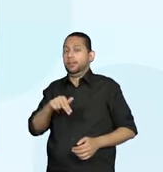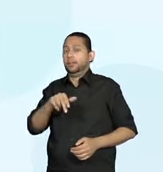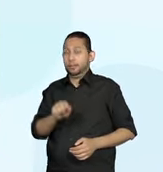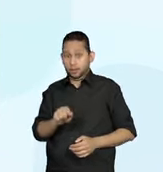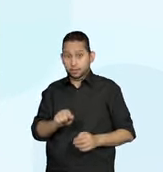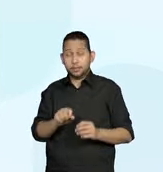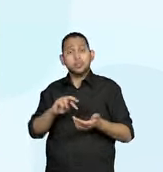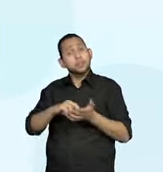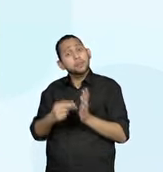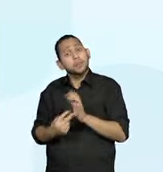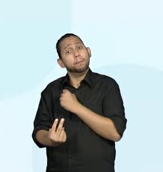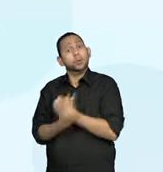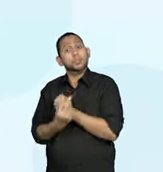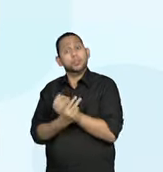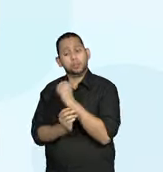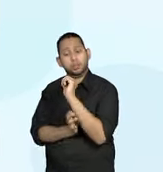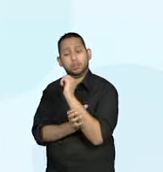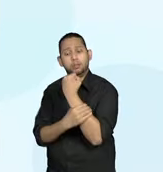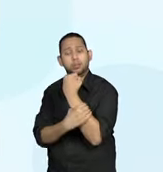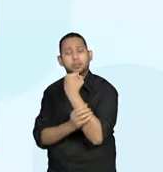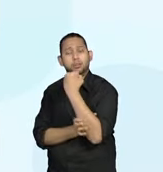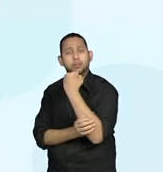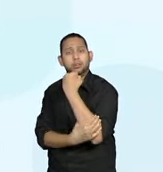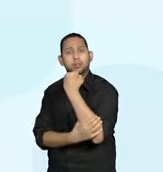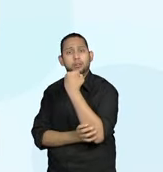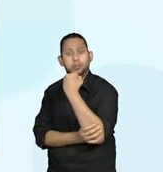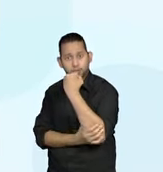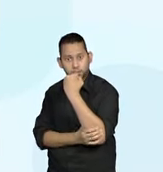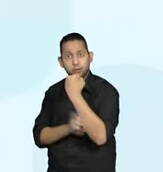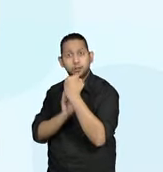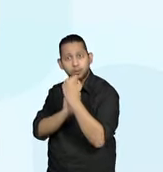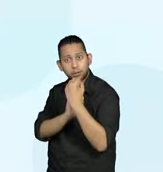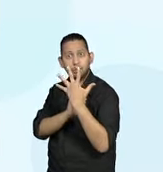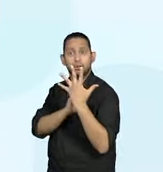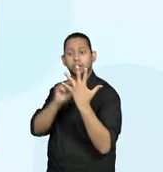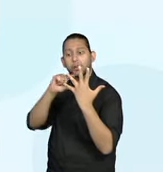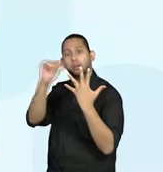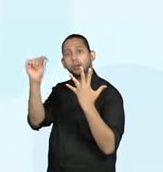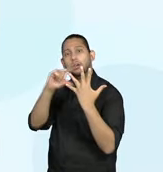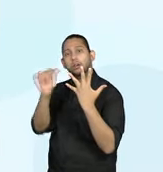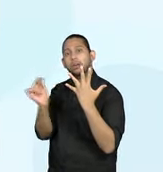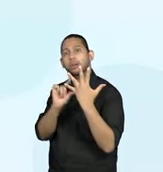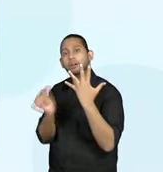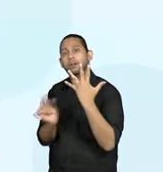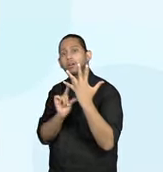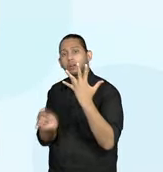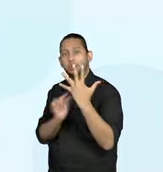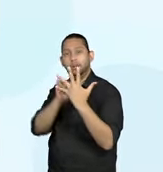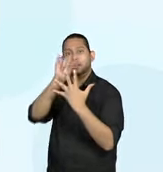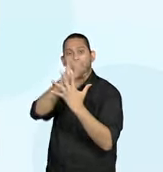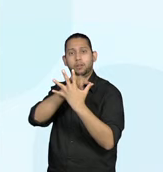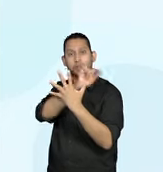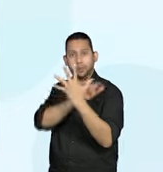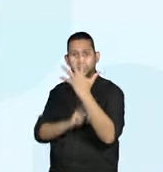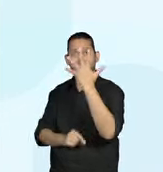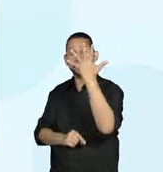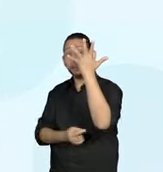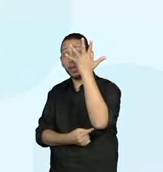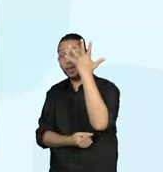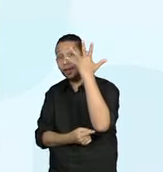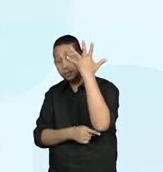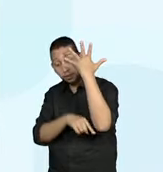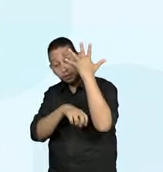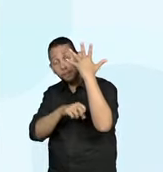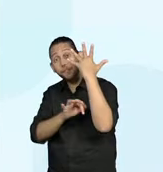para proteger esse axônio. Depois, esses axônios se